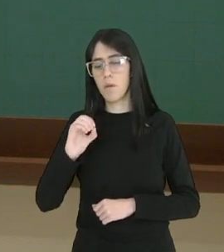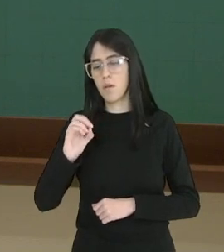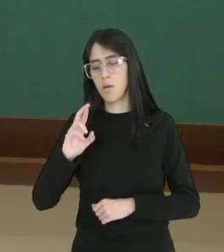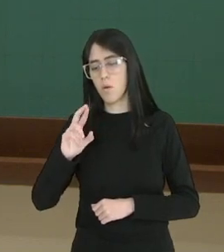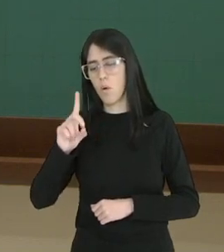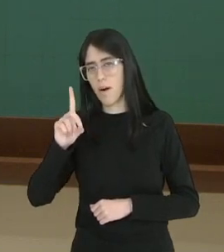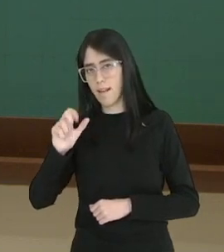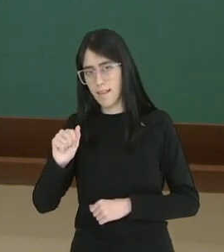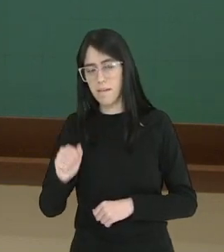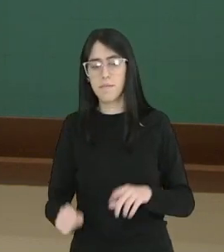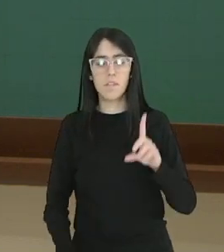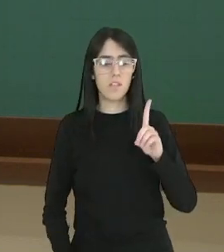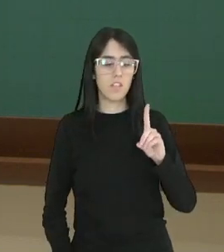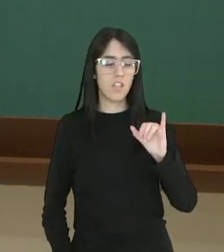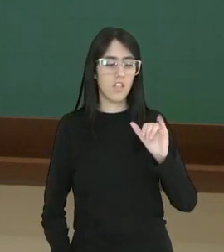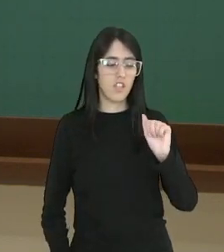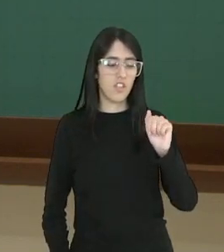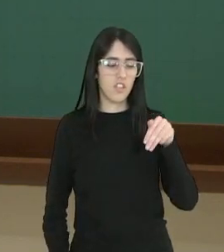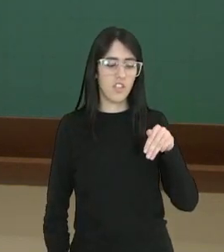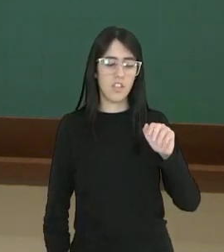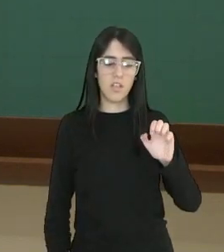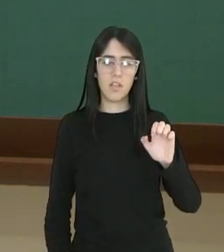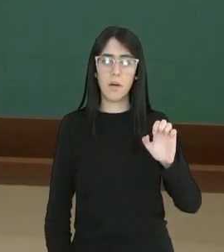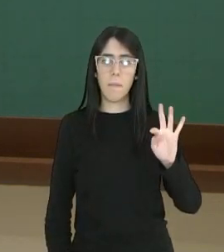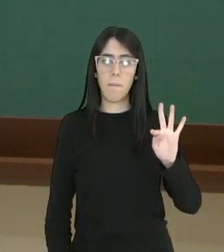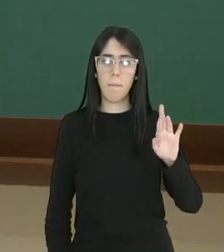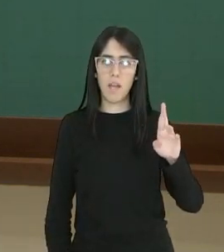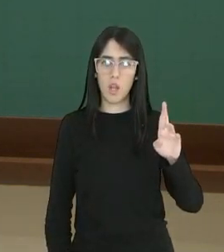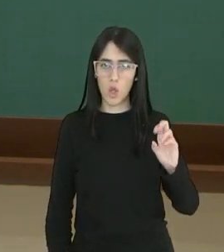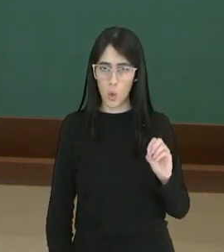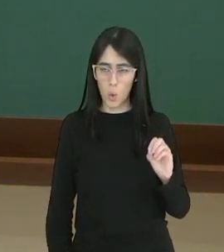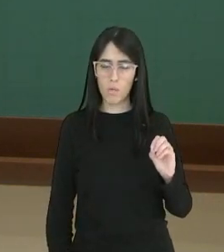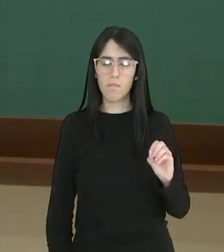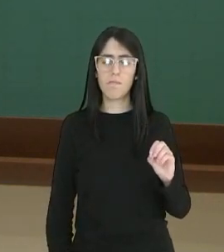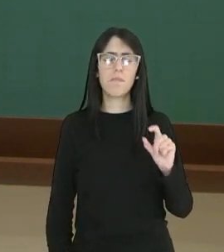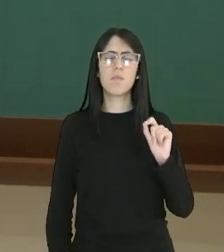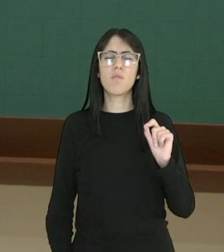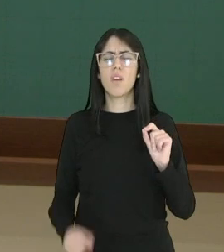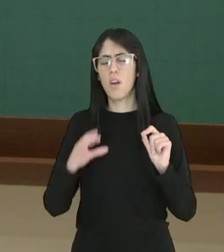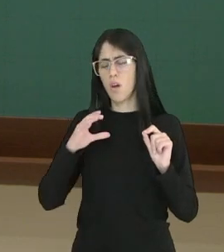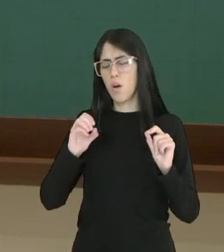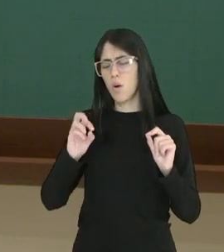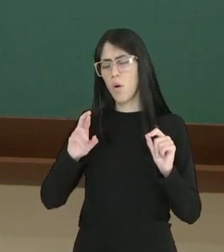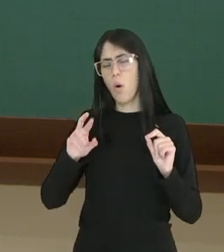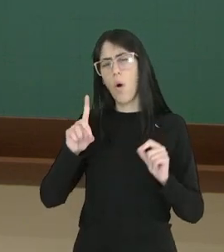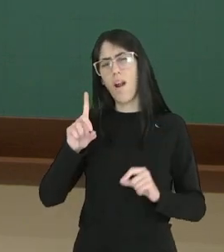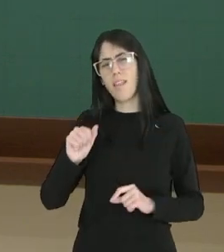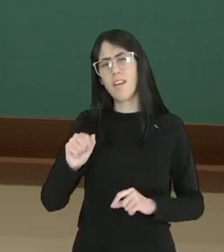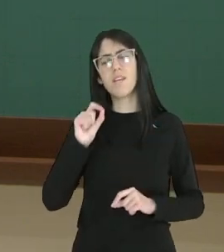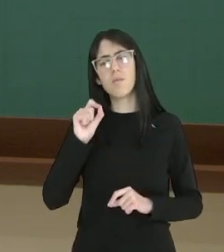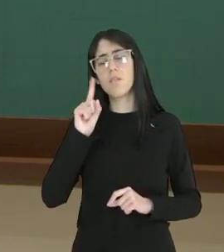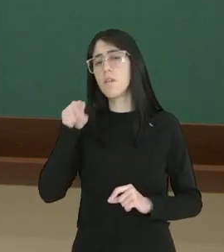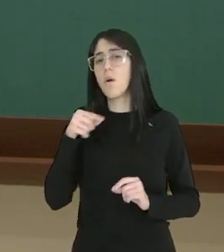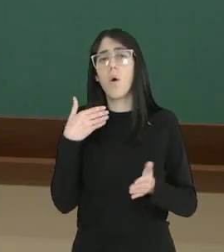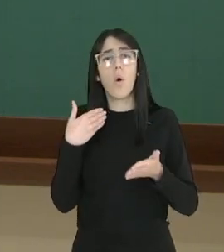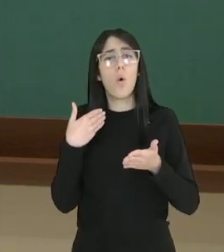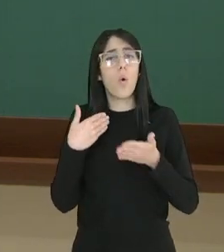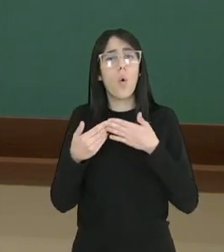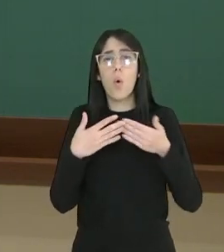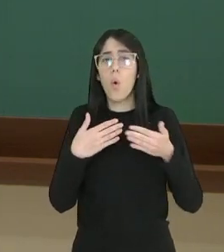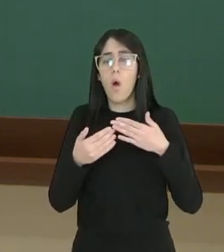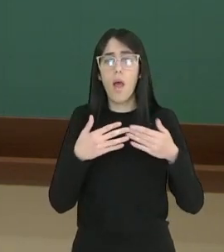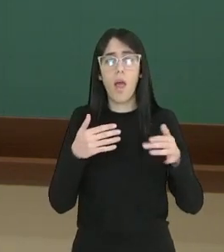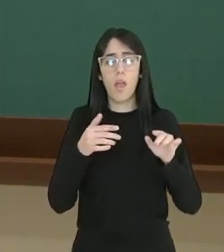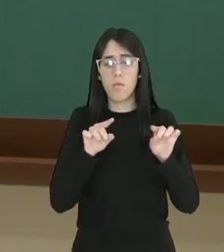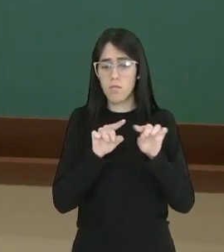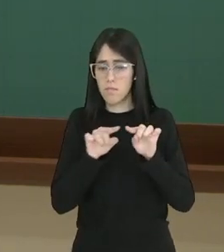diâmetro. Então, o que seria a corda? A corda, ela pode ser qualquer segmento que vai